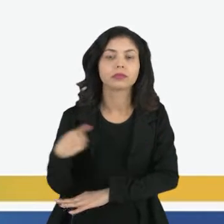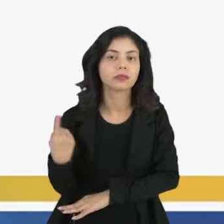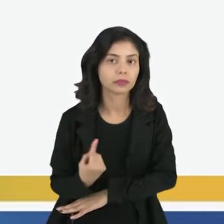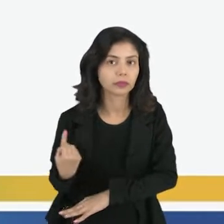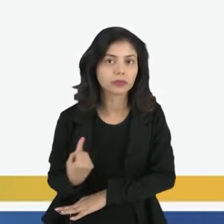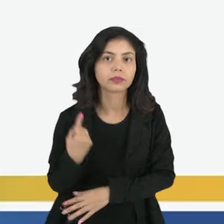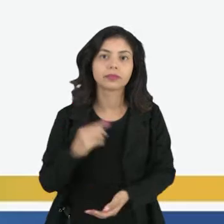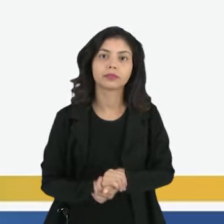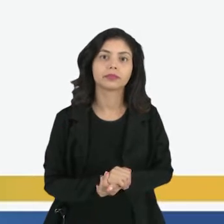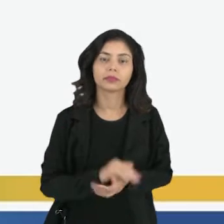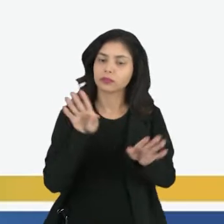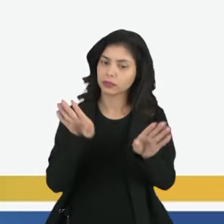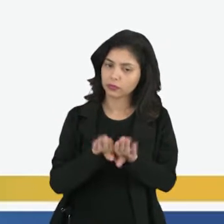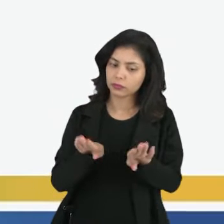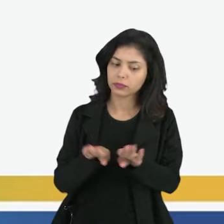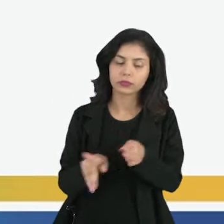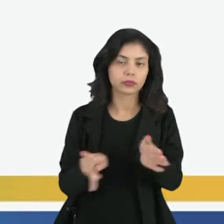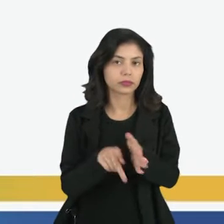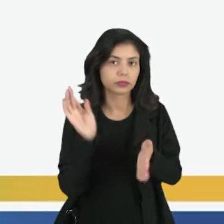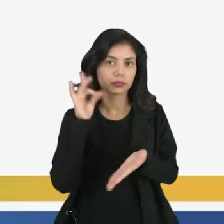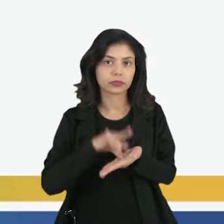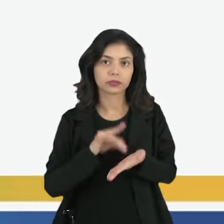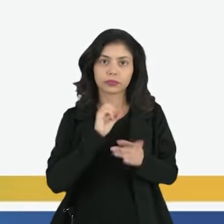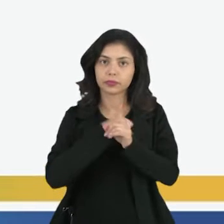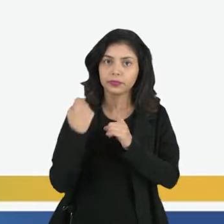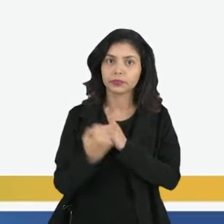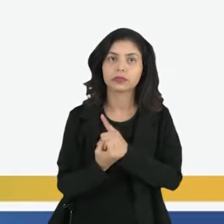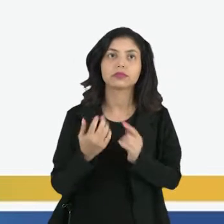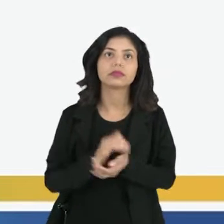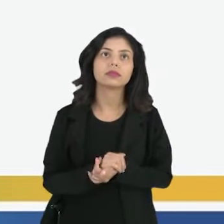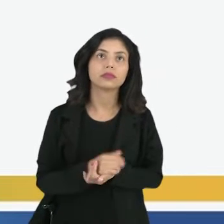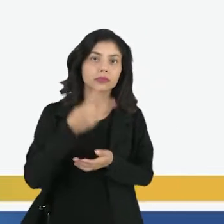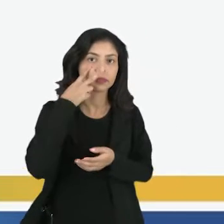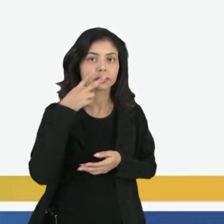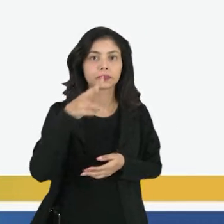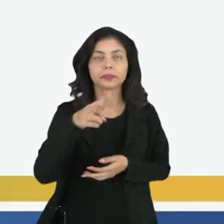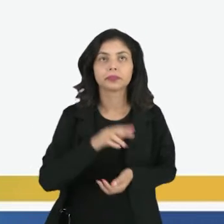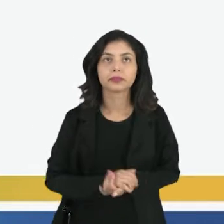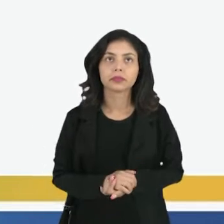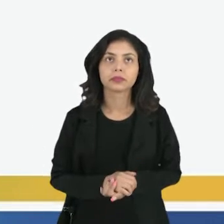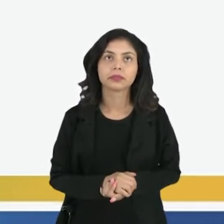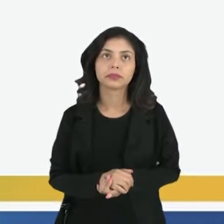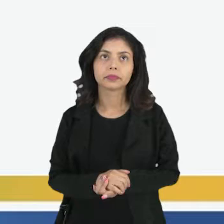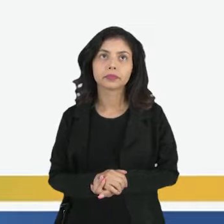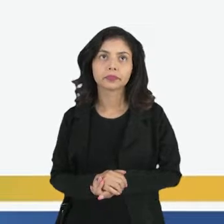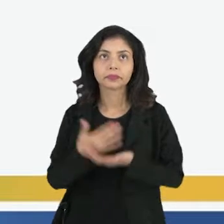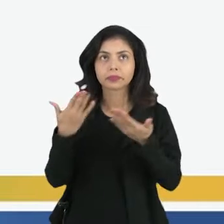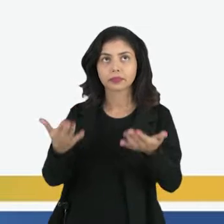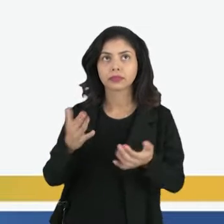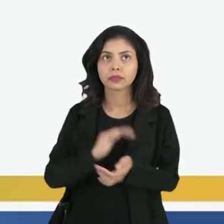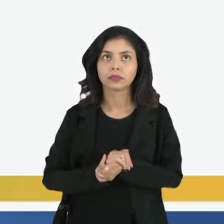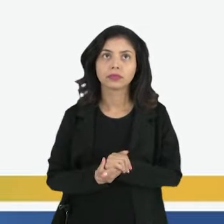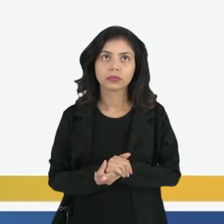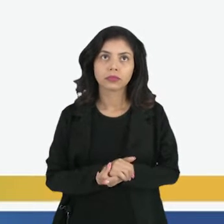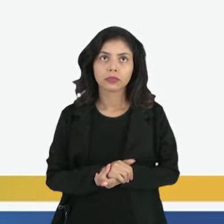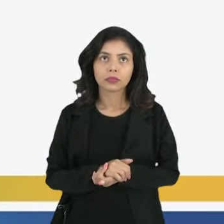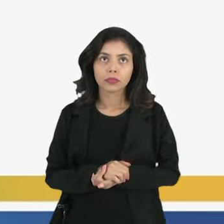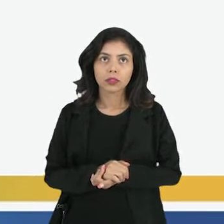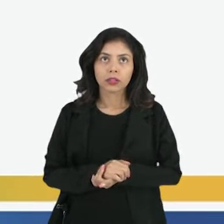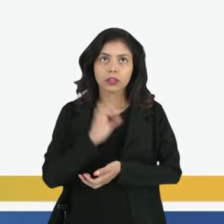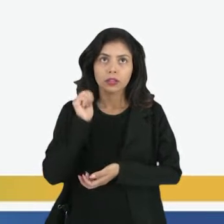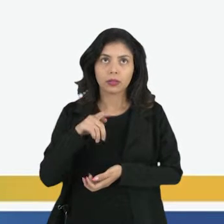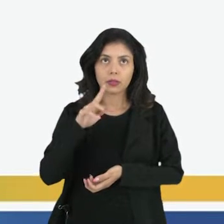e as espécies animais, nós não podemos esquecer que nós estamos inseridos nesse meio. E os